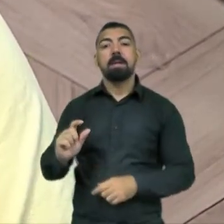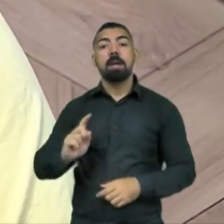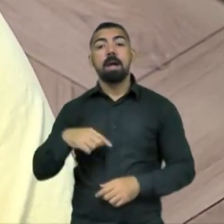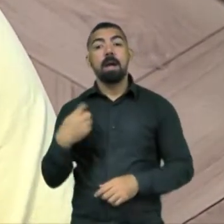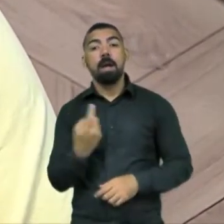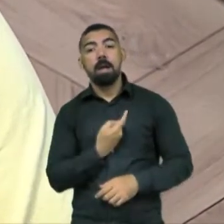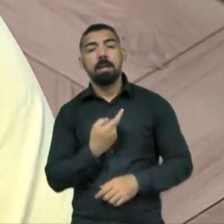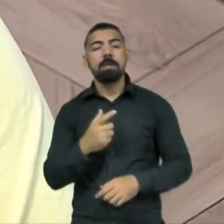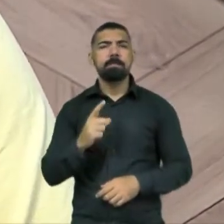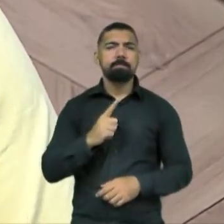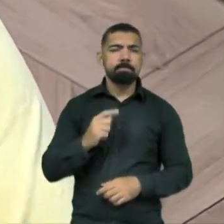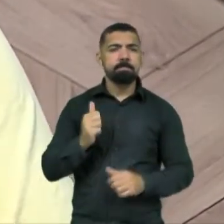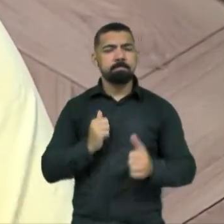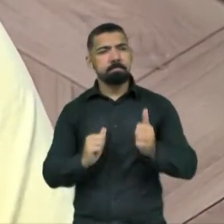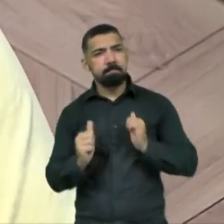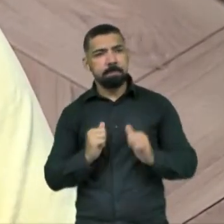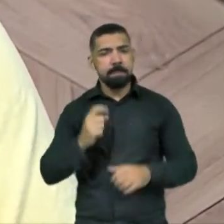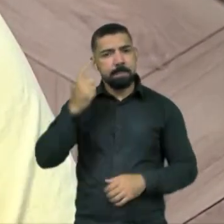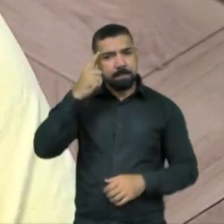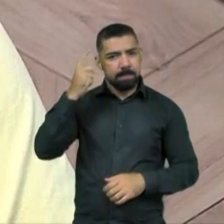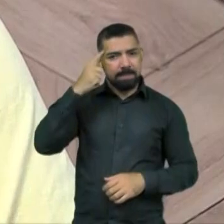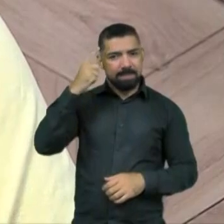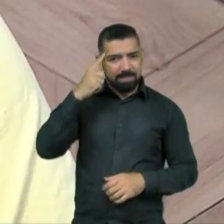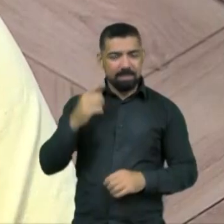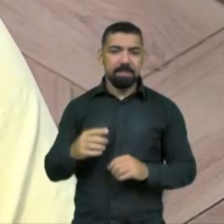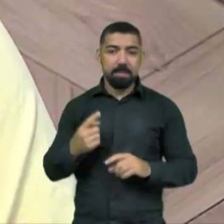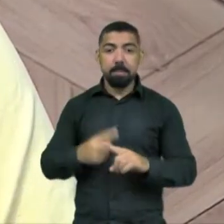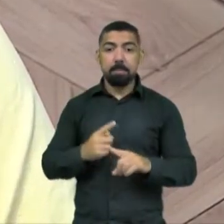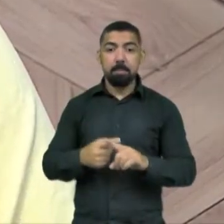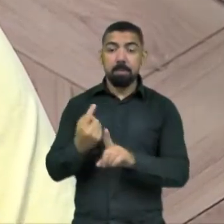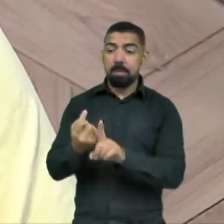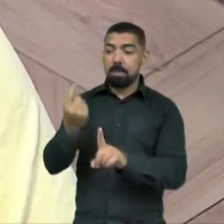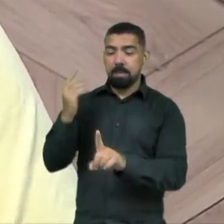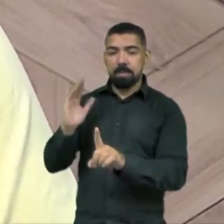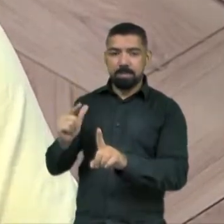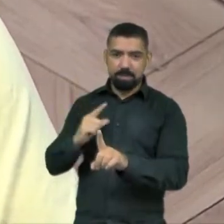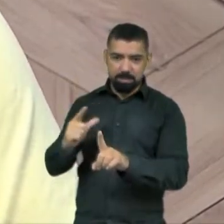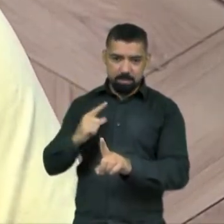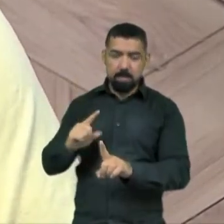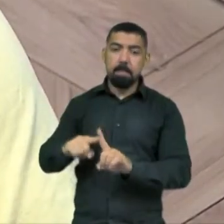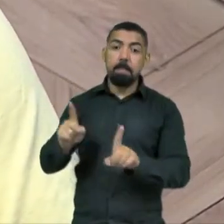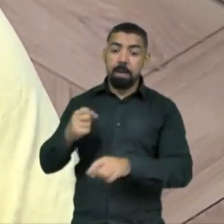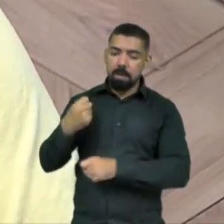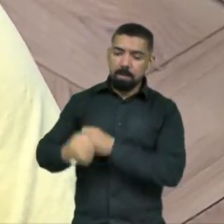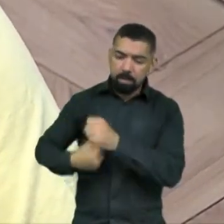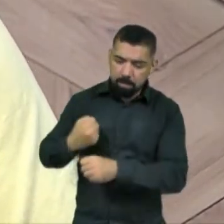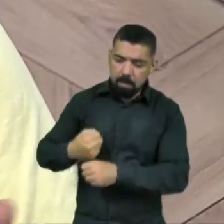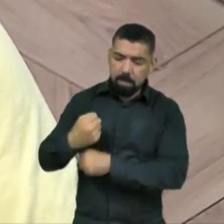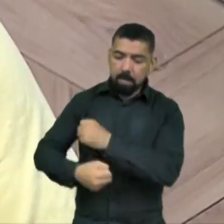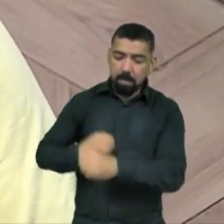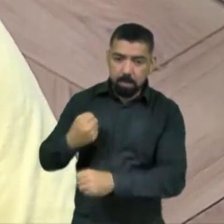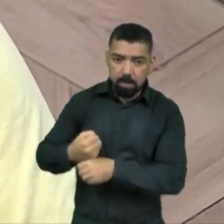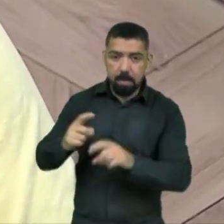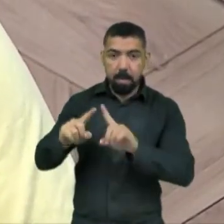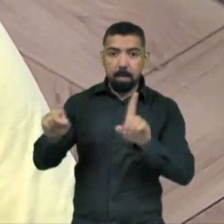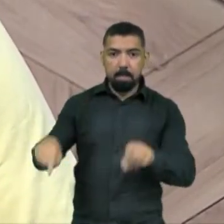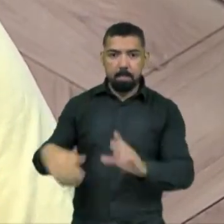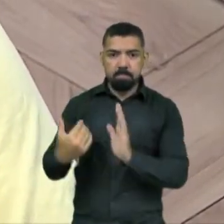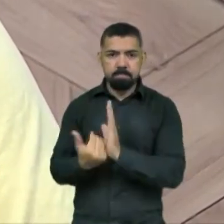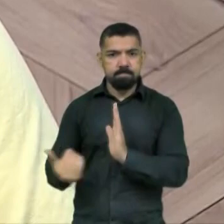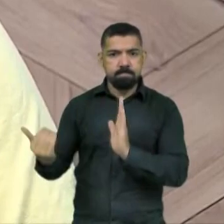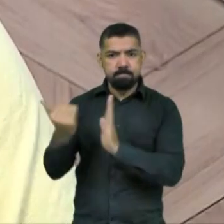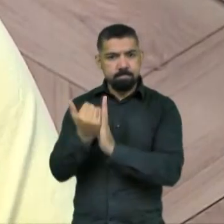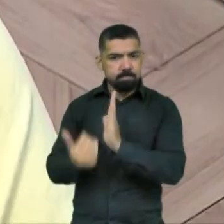até um pouco de receio, pela história, pelo trabalho que existia no passado. Mas, ano após ano, o projeto vem, de certa forma,